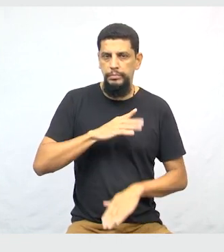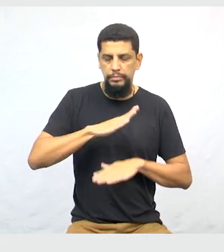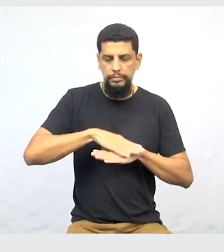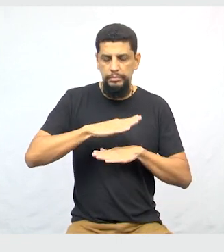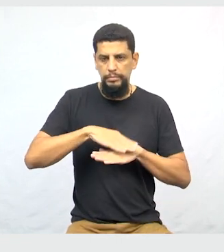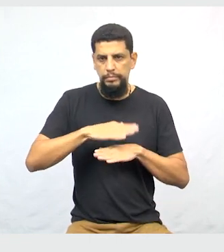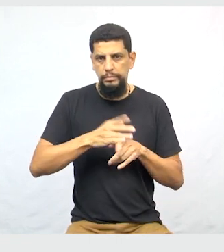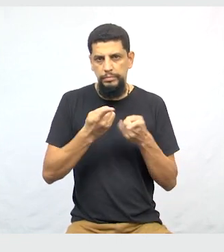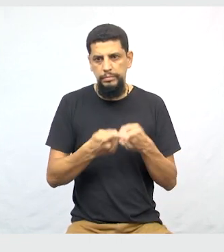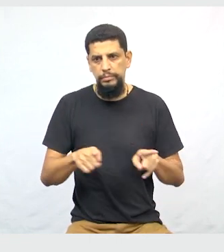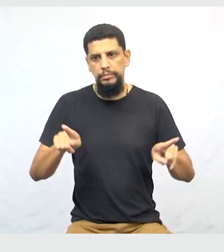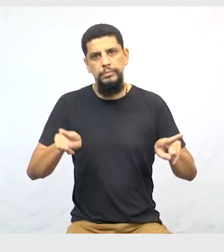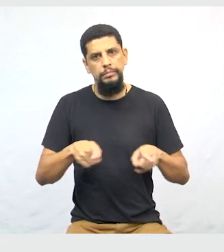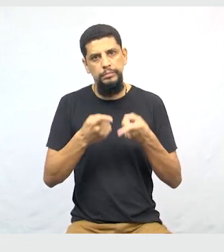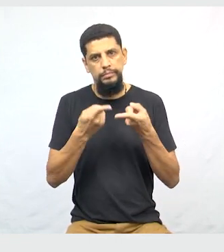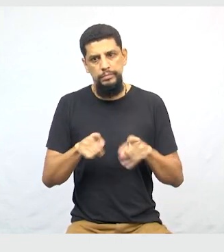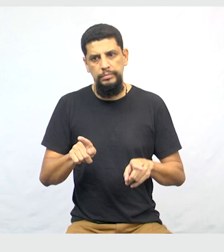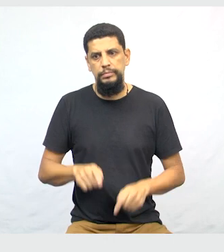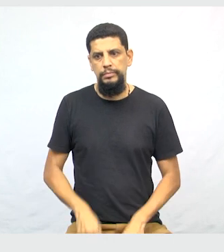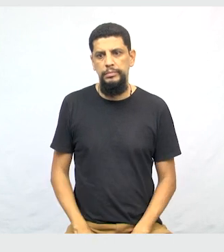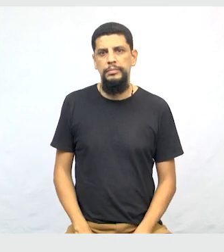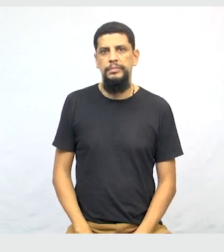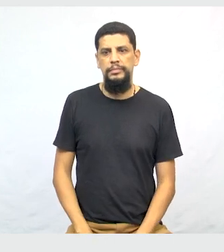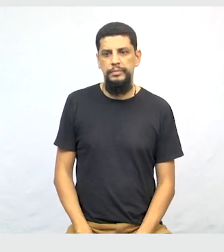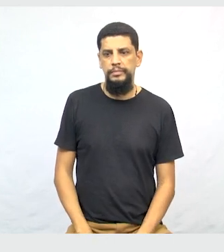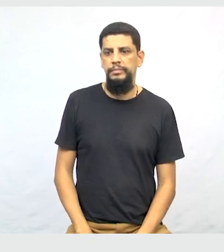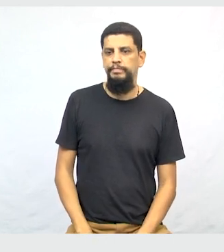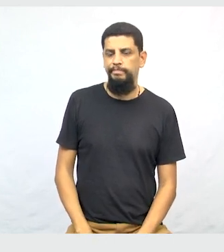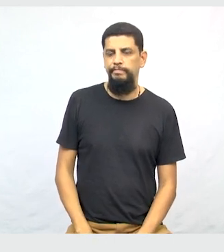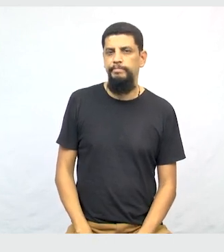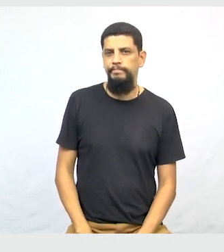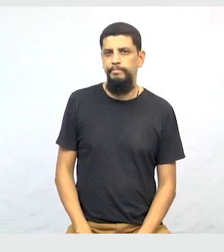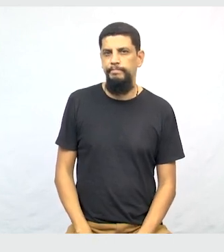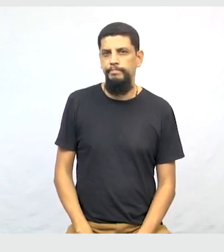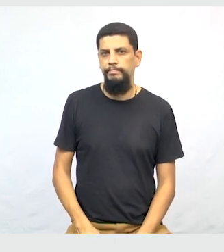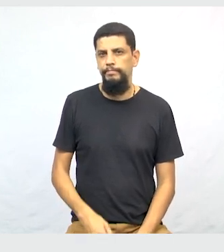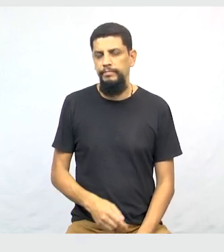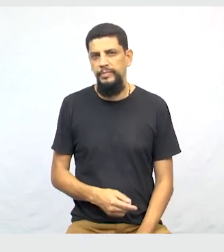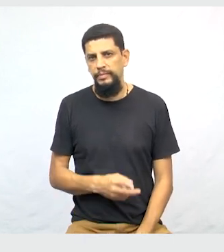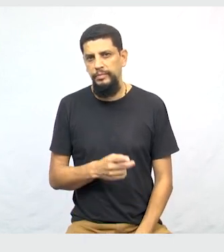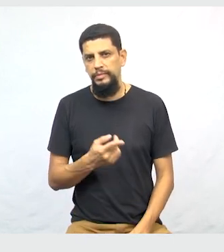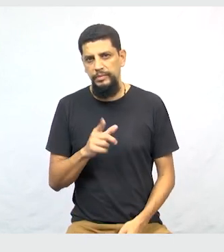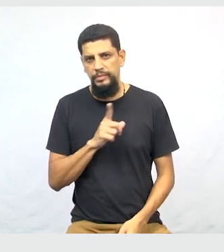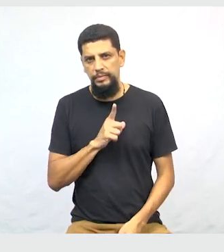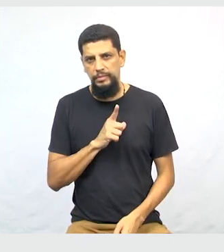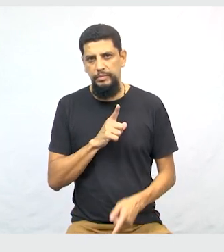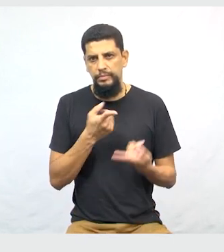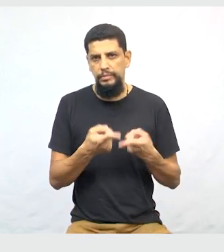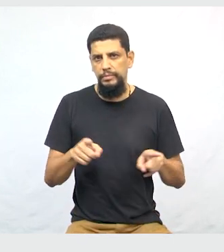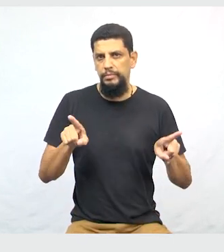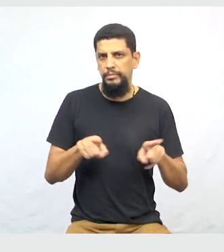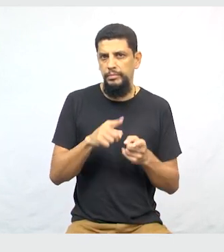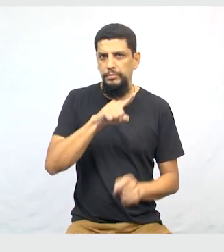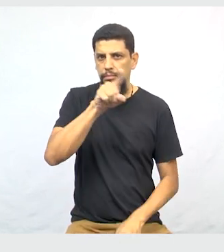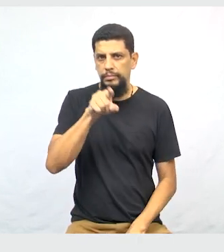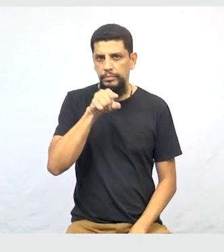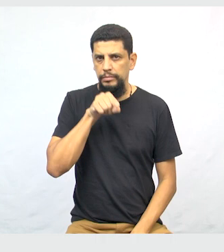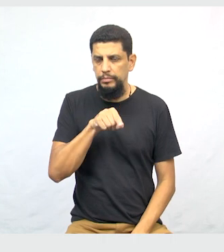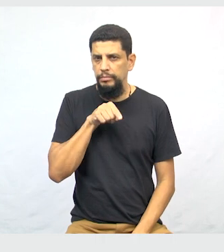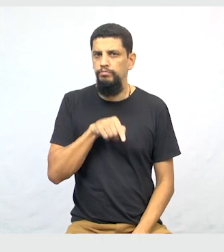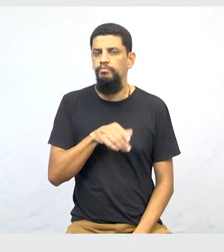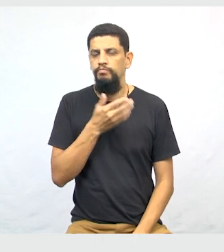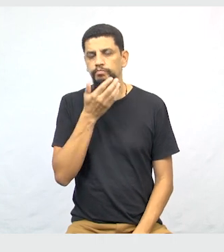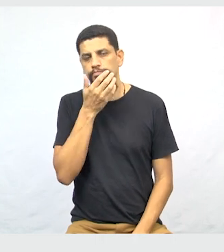Mais um. Alguma coisa. Agora tem a pauta ali de muda. Querendo talvez falar de música. O que